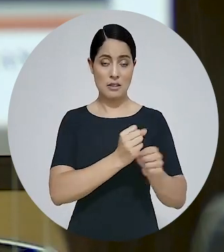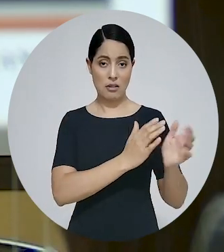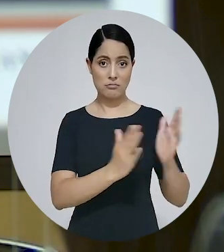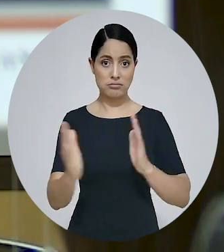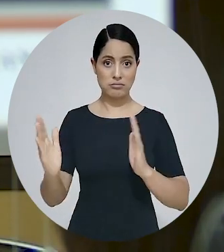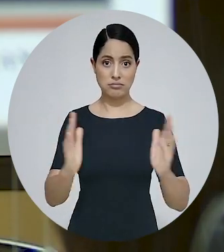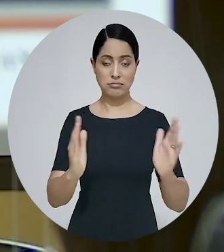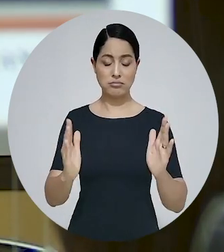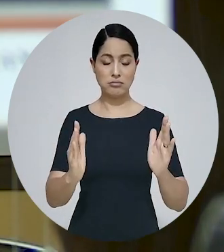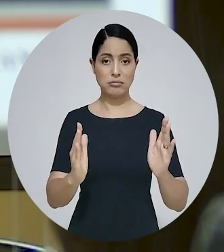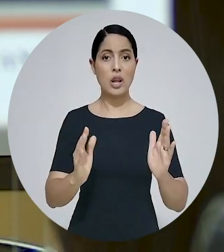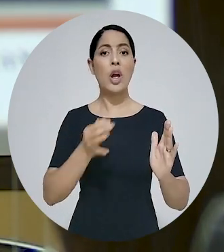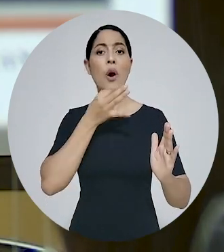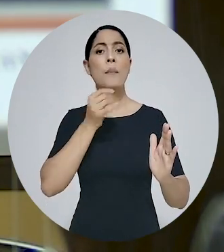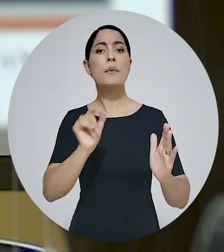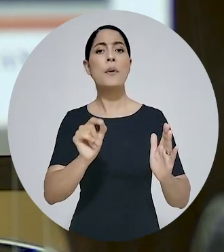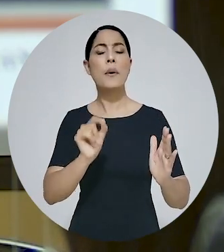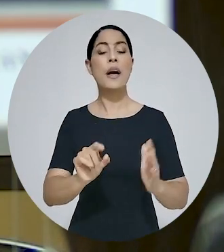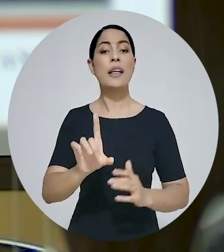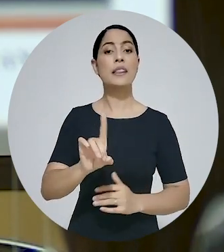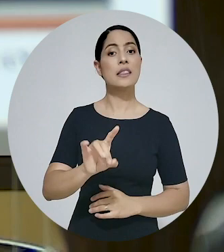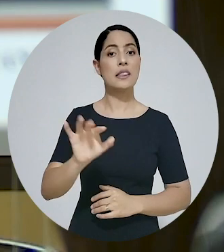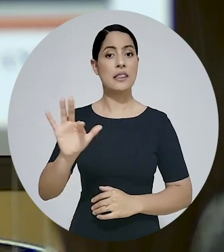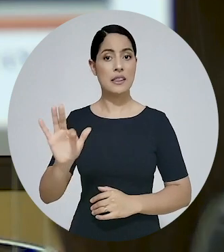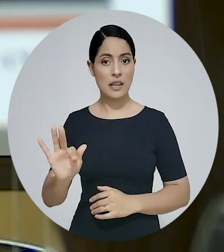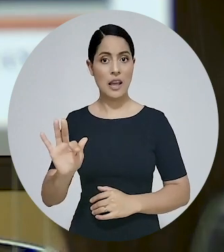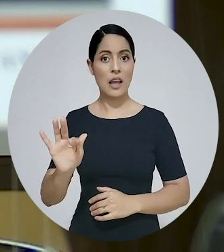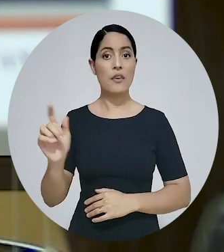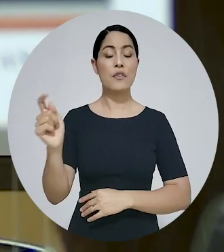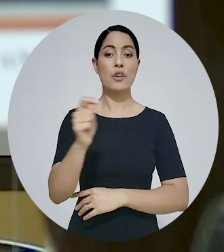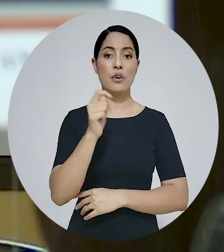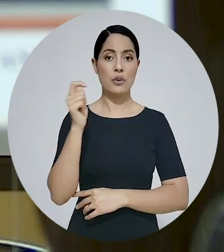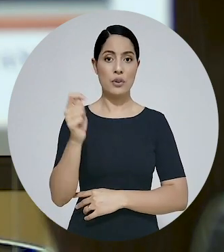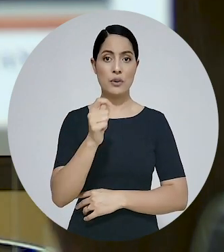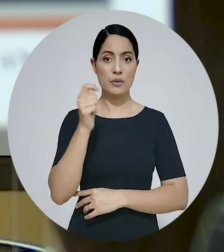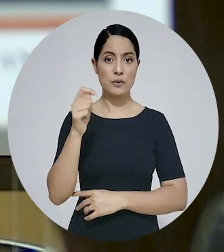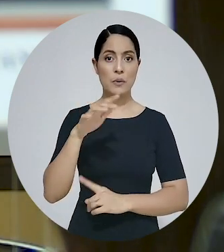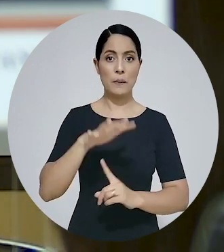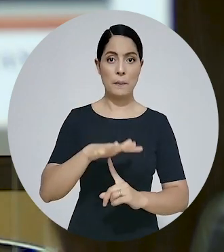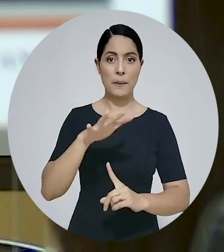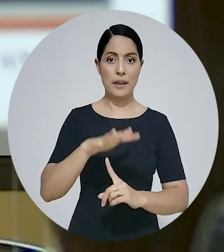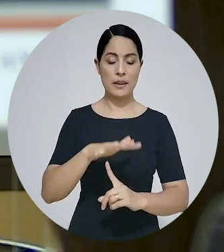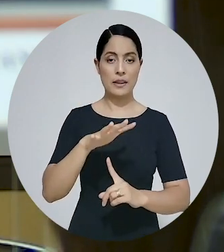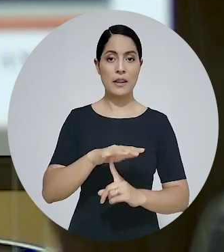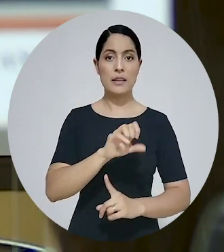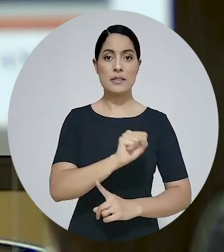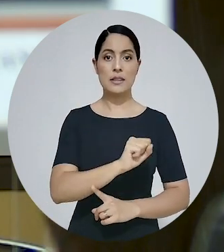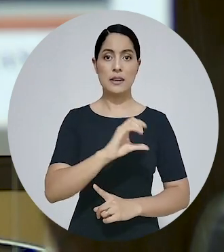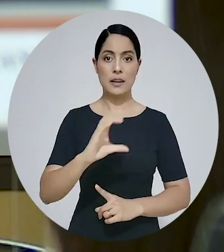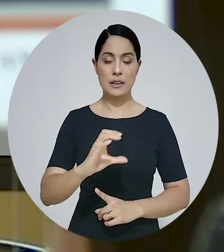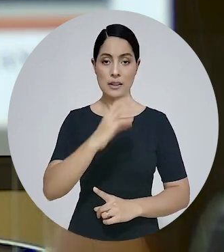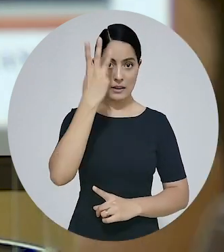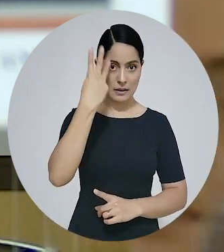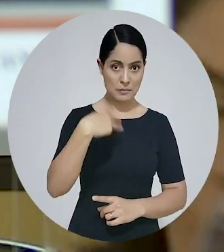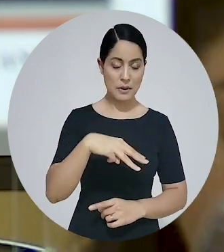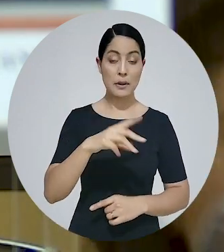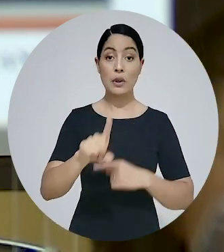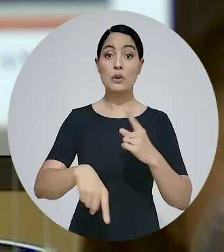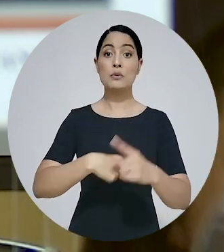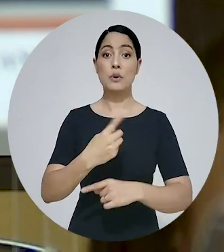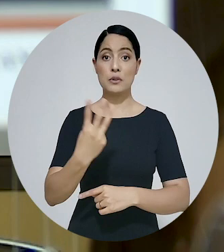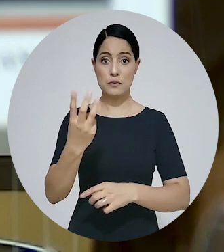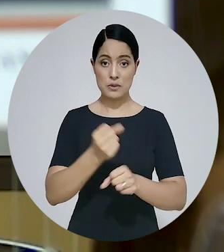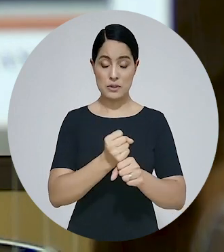opção está facultada para DF, Rio Grande do Sul, Paraná, Santa Catarina, Maranhão. A partir